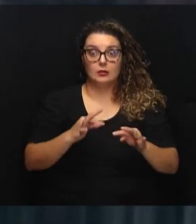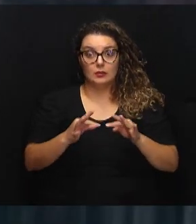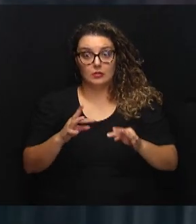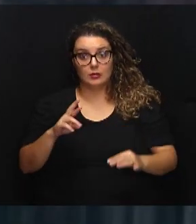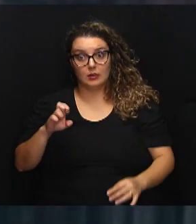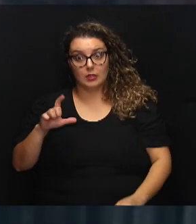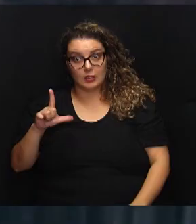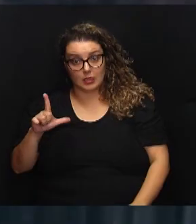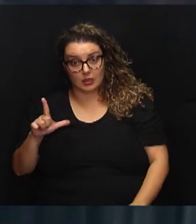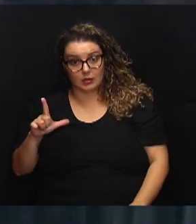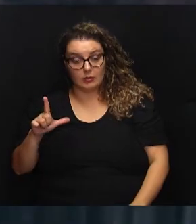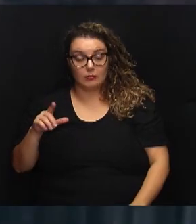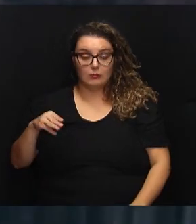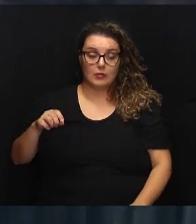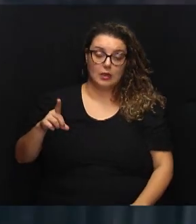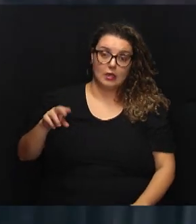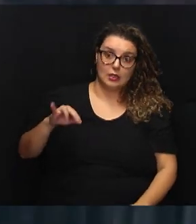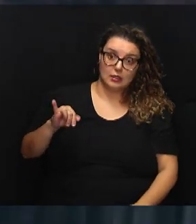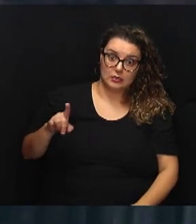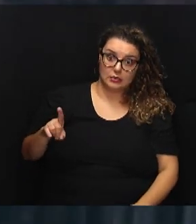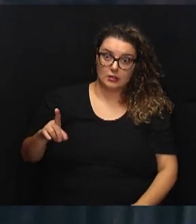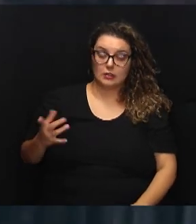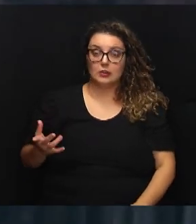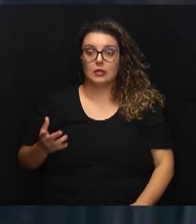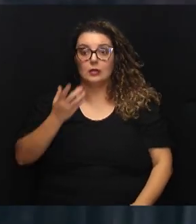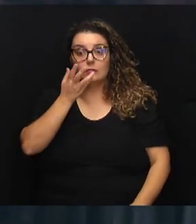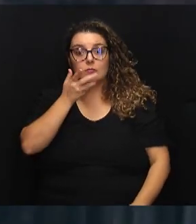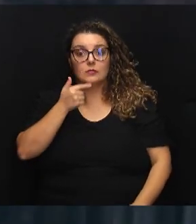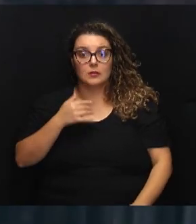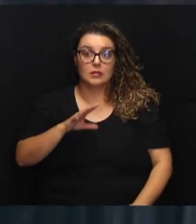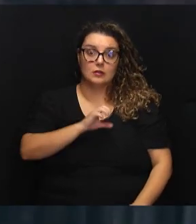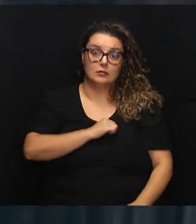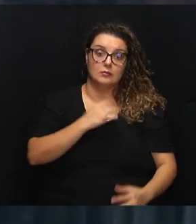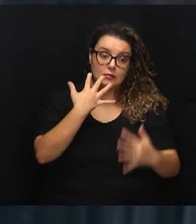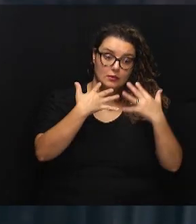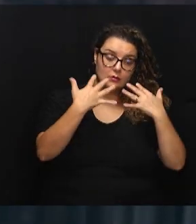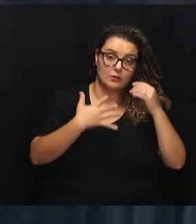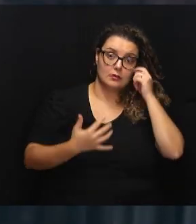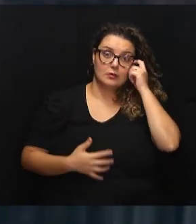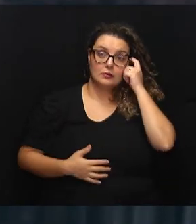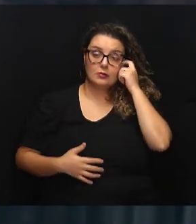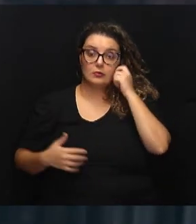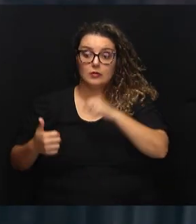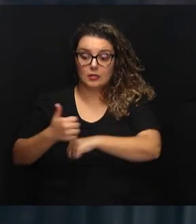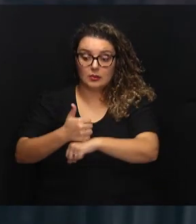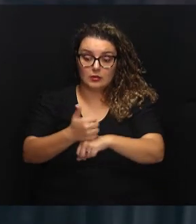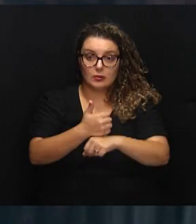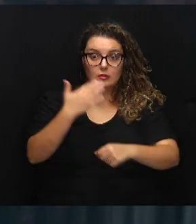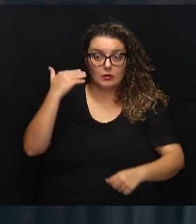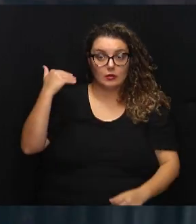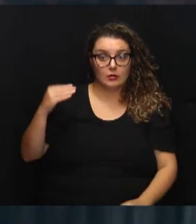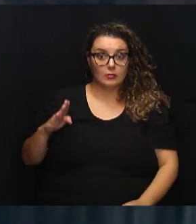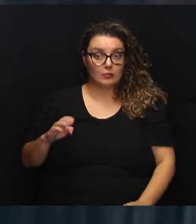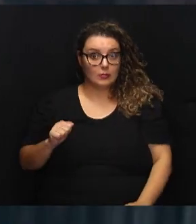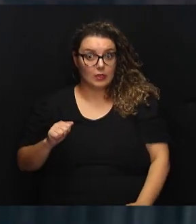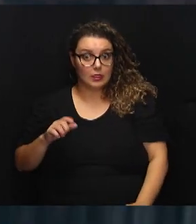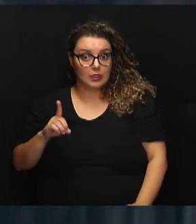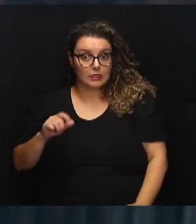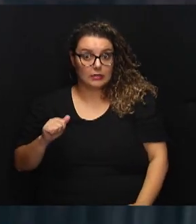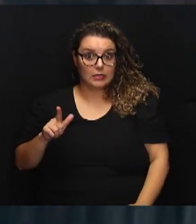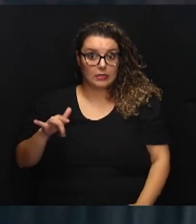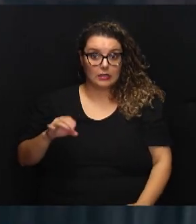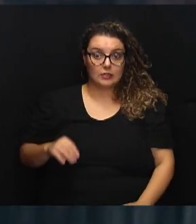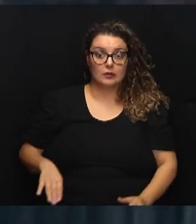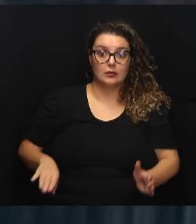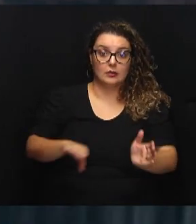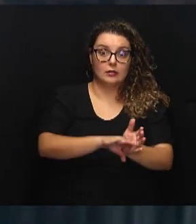Real Madrid é um time que a criançada gosta, por ter jogadores conhecidos, jogadores badalados. Com a chegada do